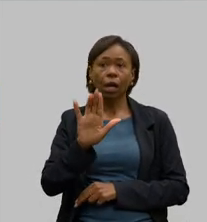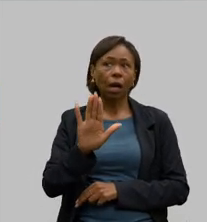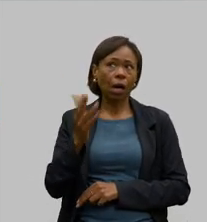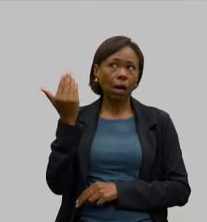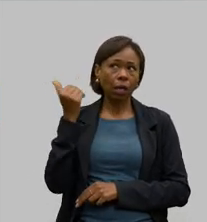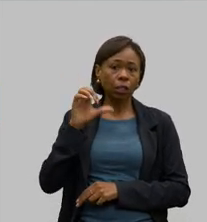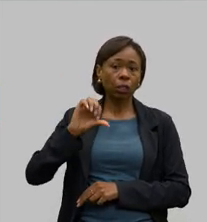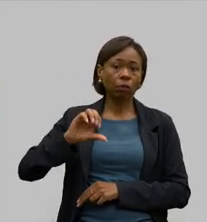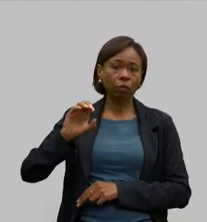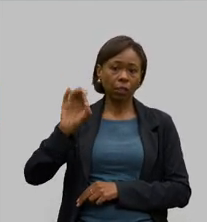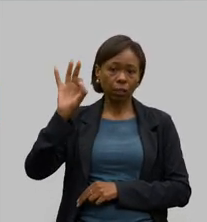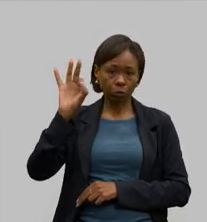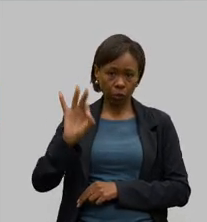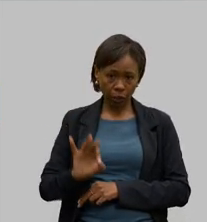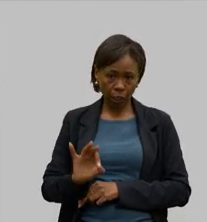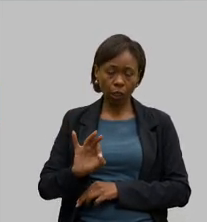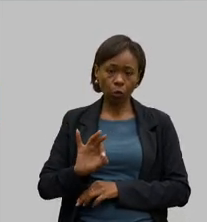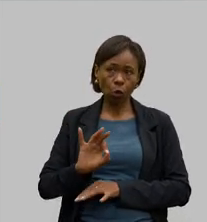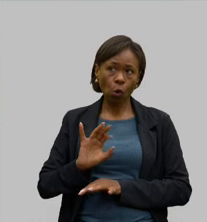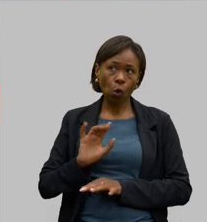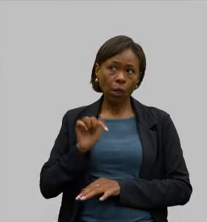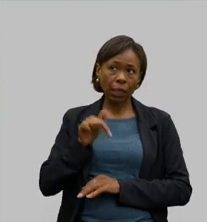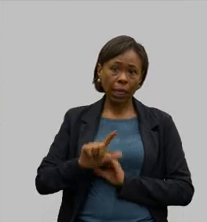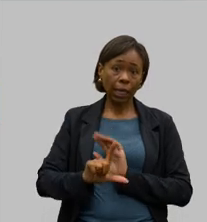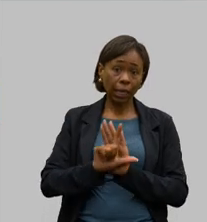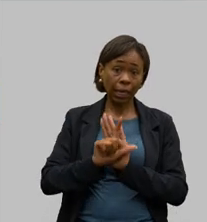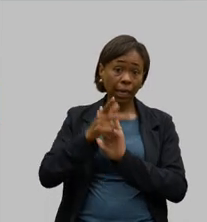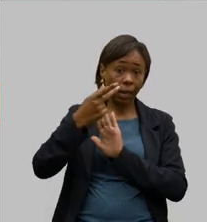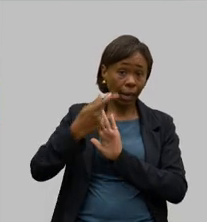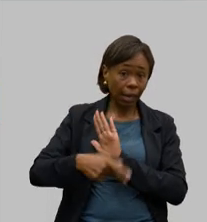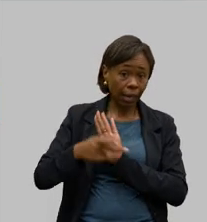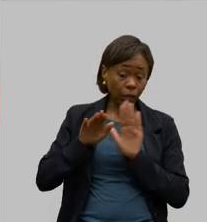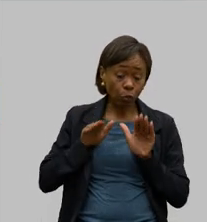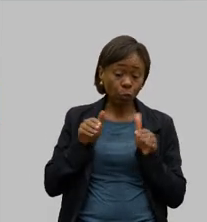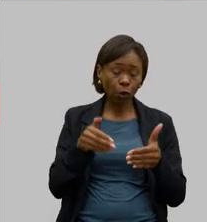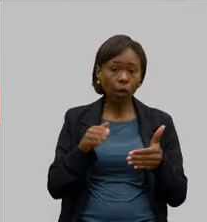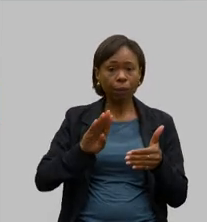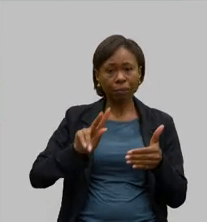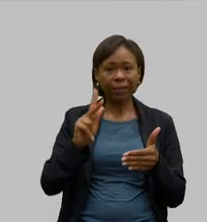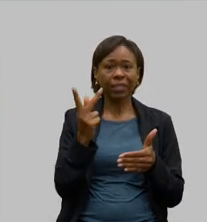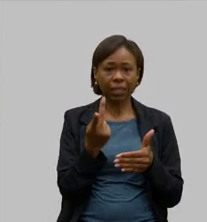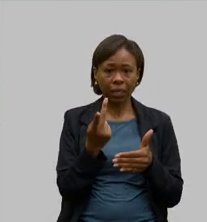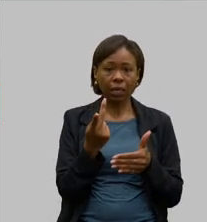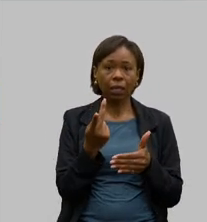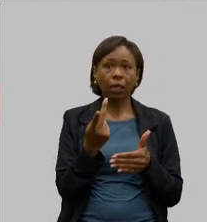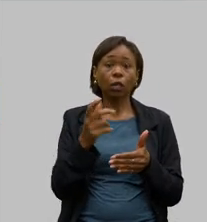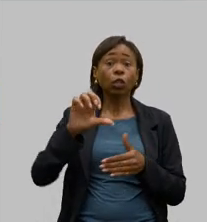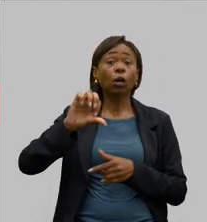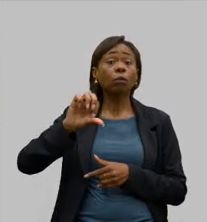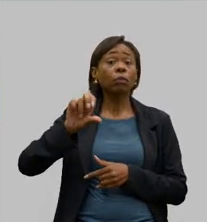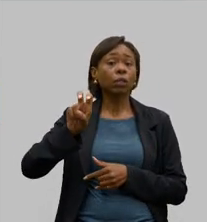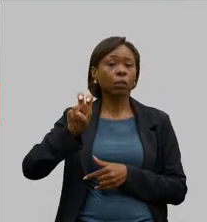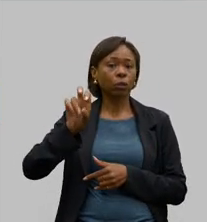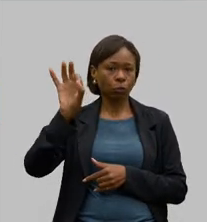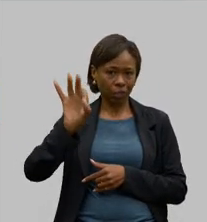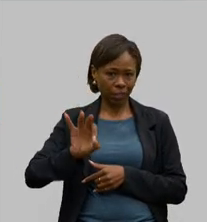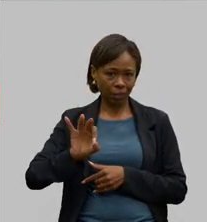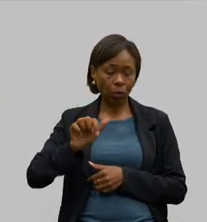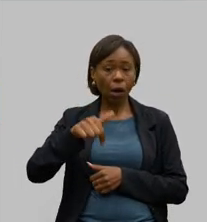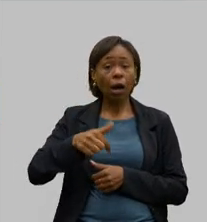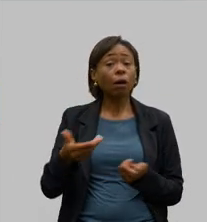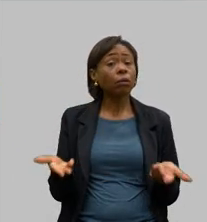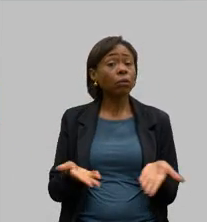eh da lei em Belo Horizonte eh e na região metropolitana 95% hoje nós temos já